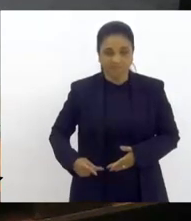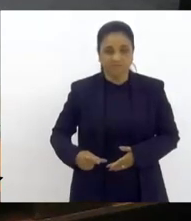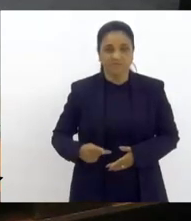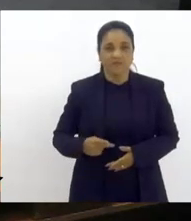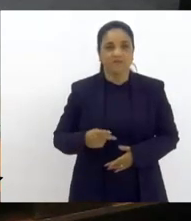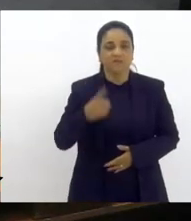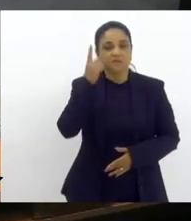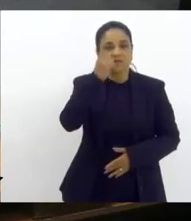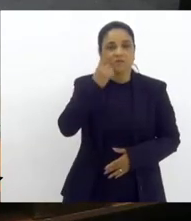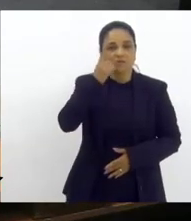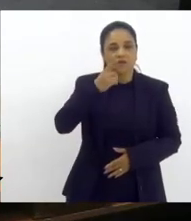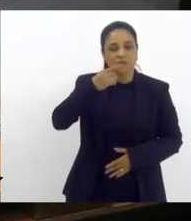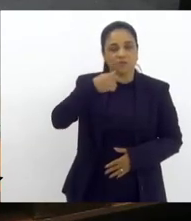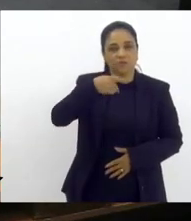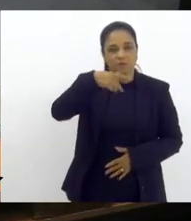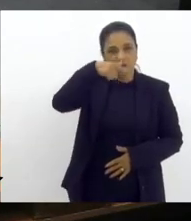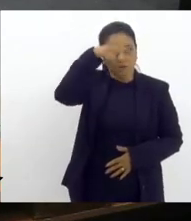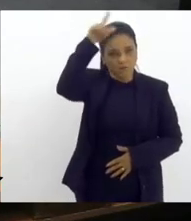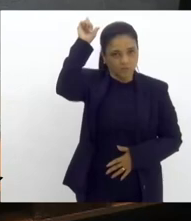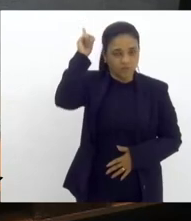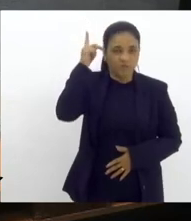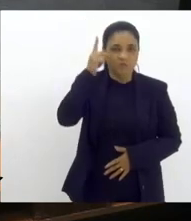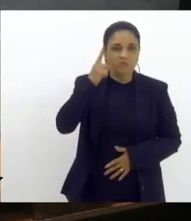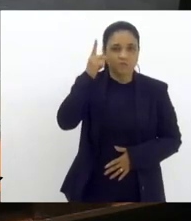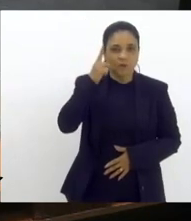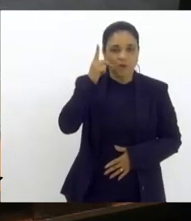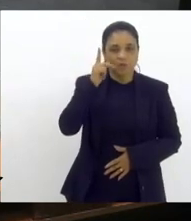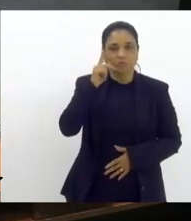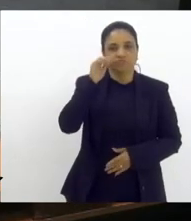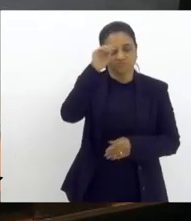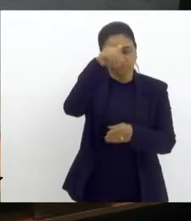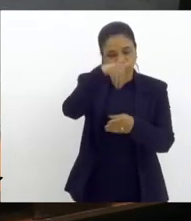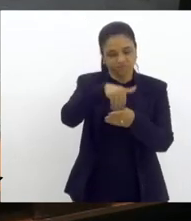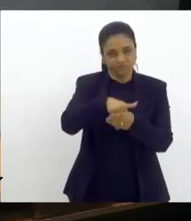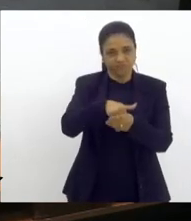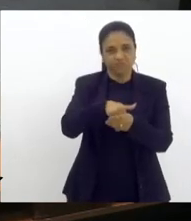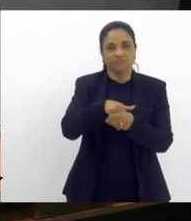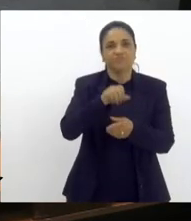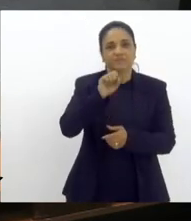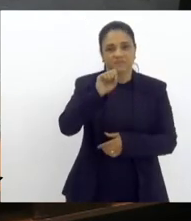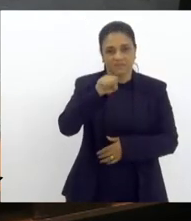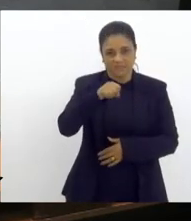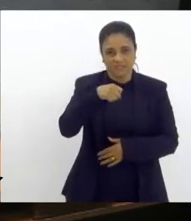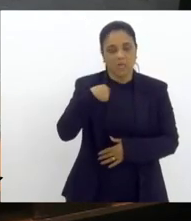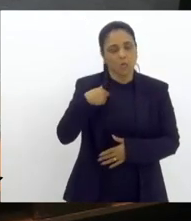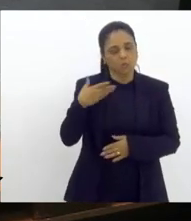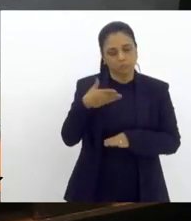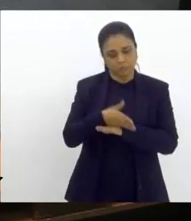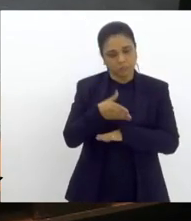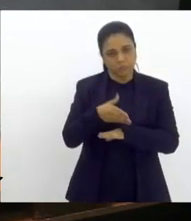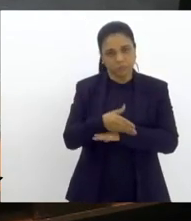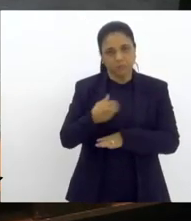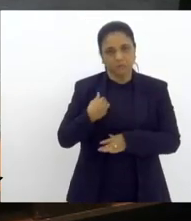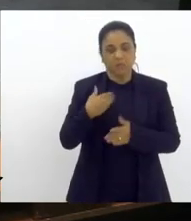Deputado Luiz Paulo presente tá votando sim aliás estou sempre presente